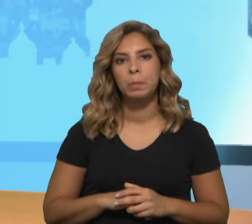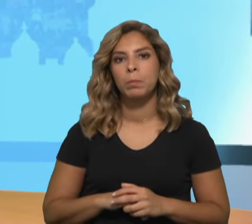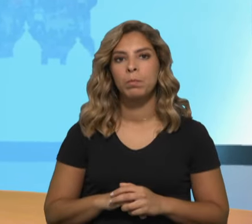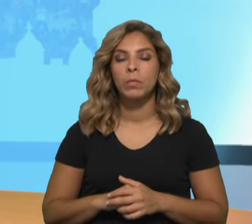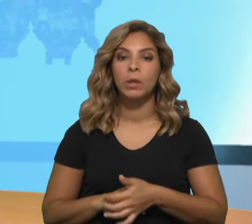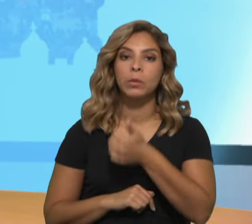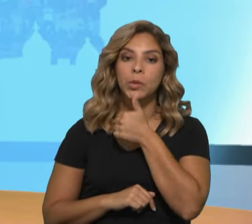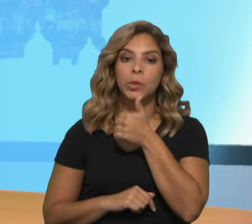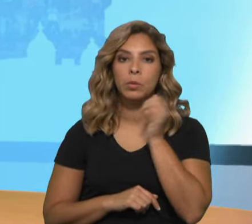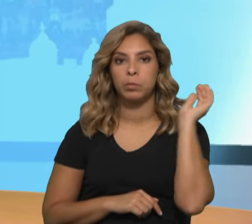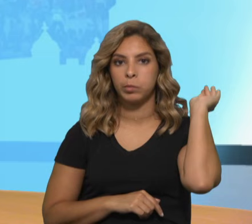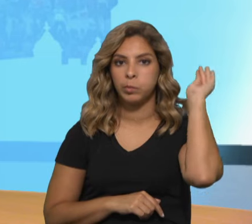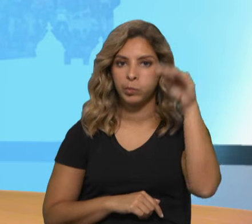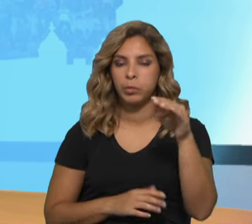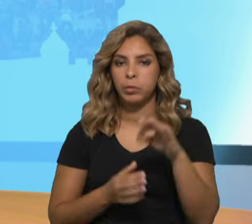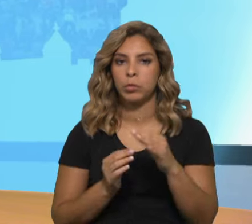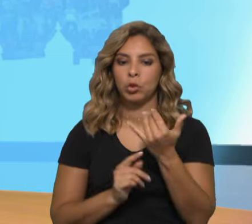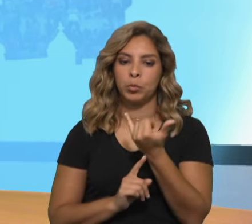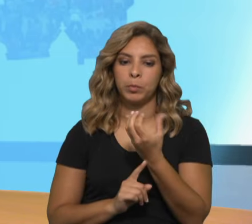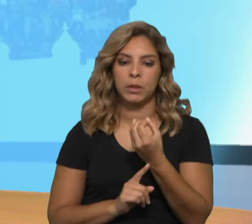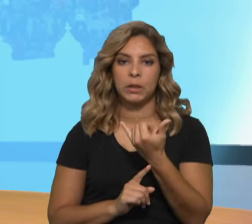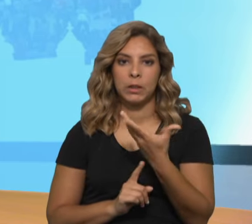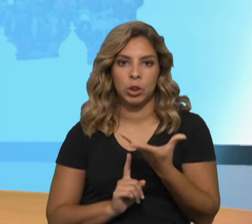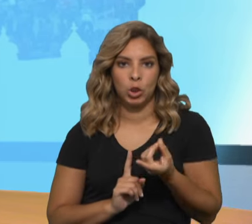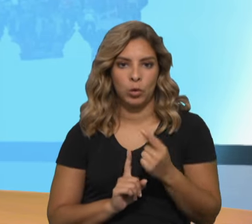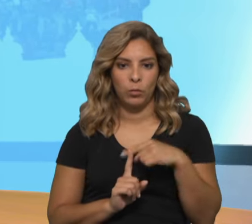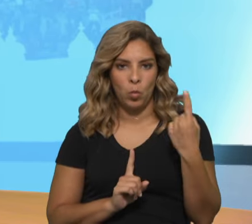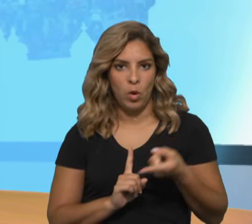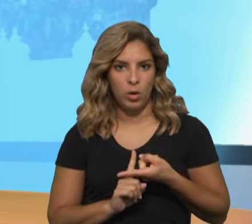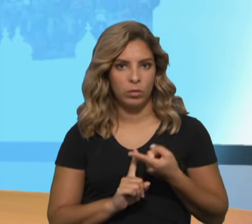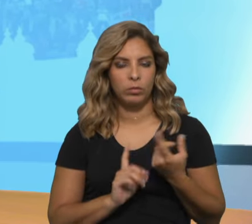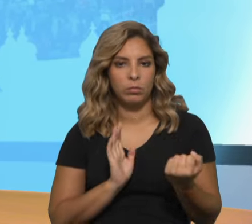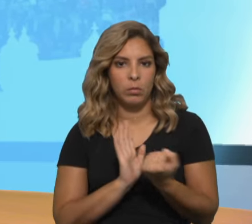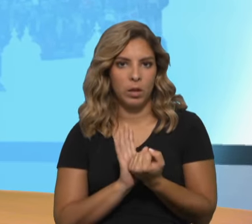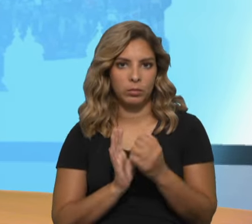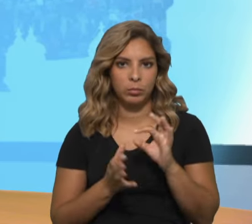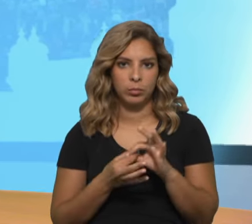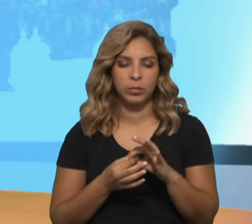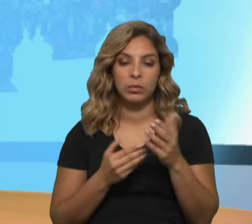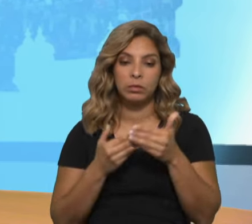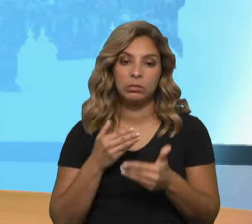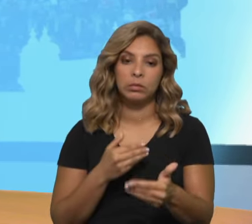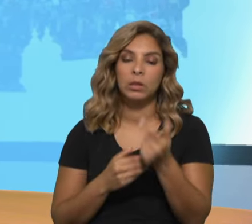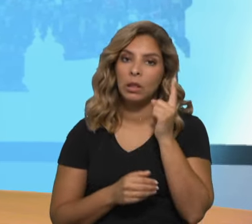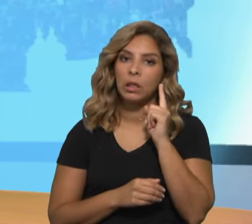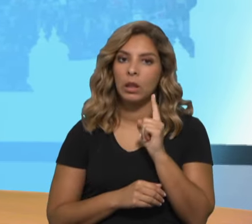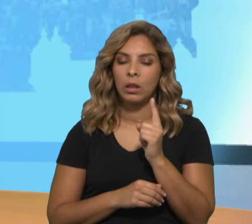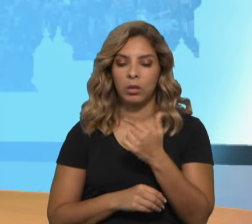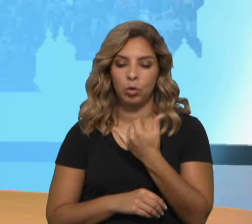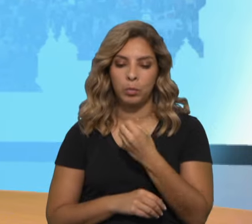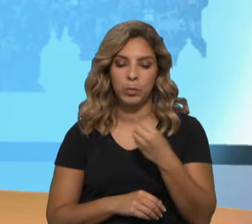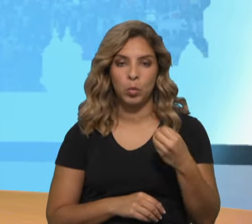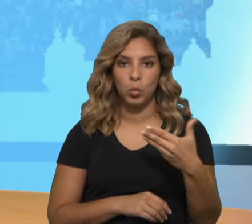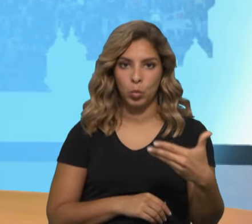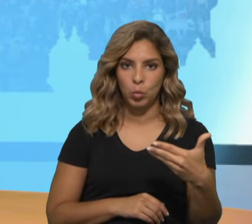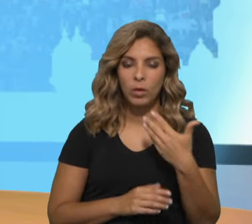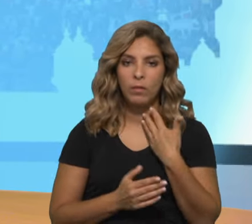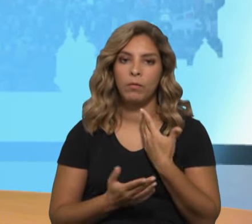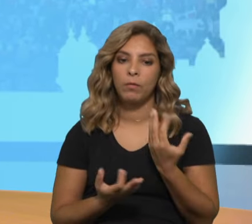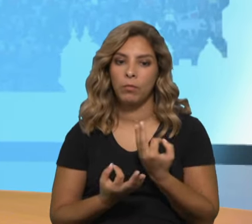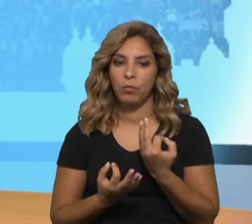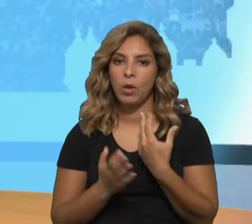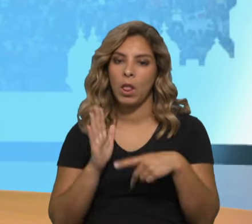da República em 2019 que faz memória do dia em que, em 2001, havia sido publicada a